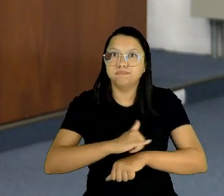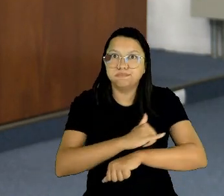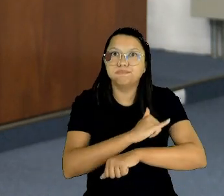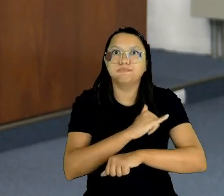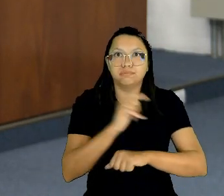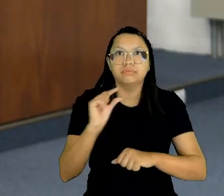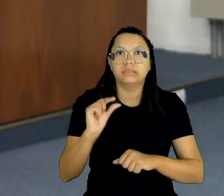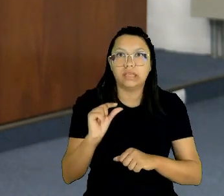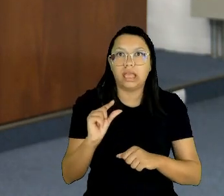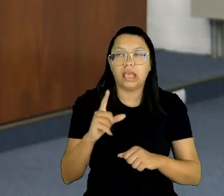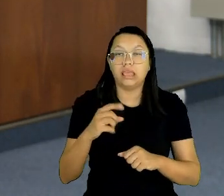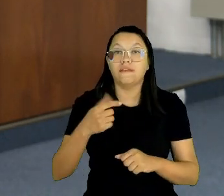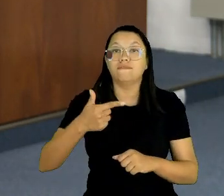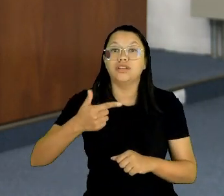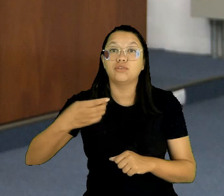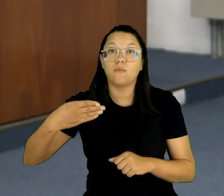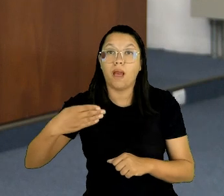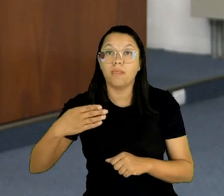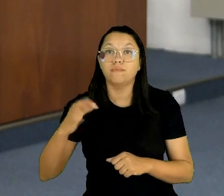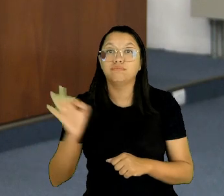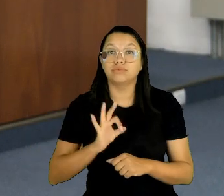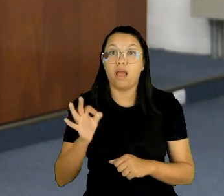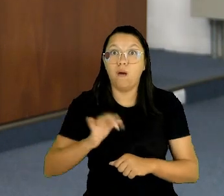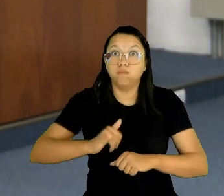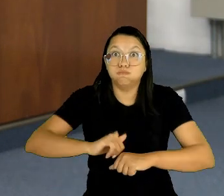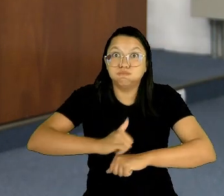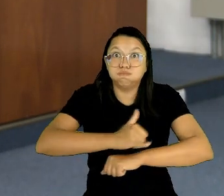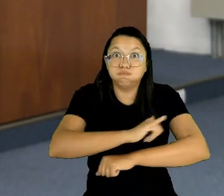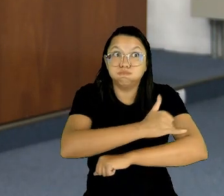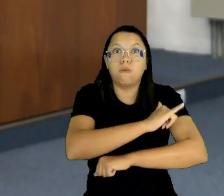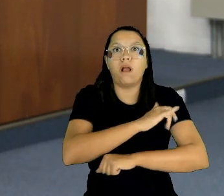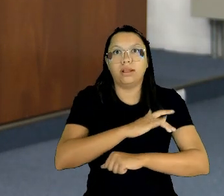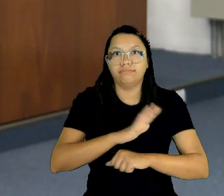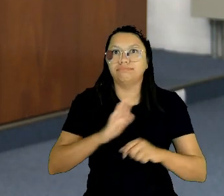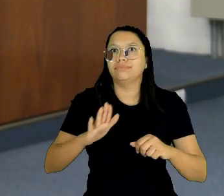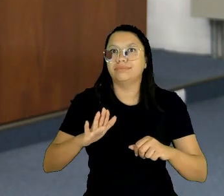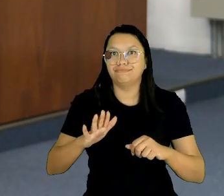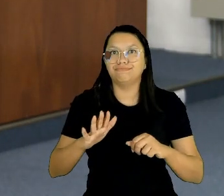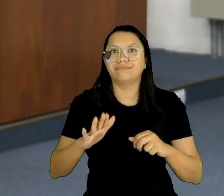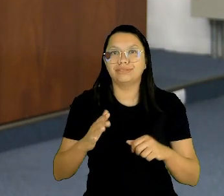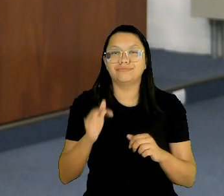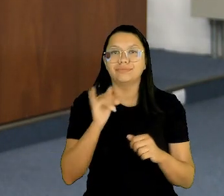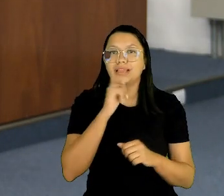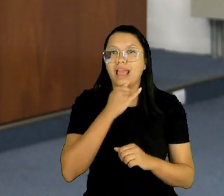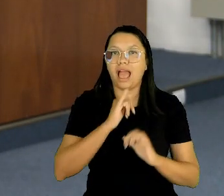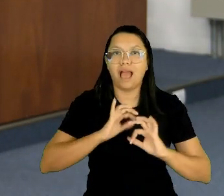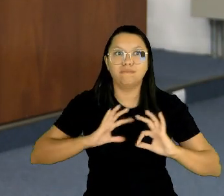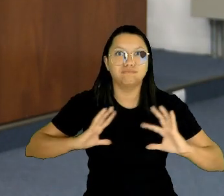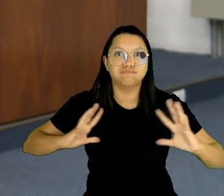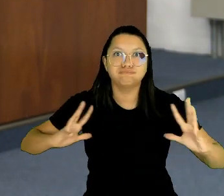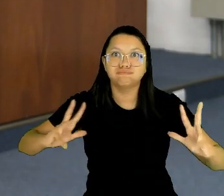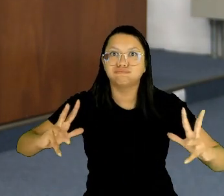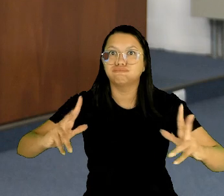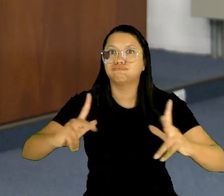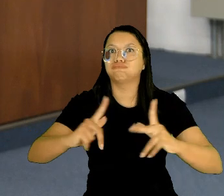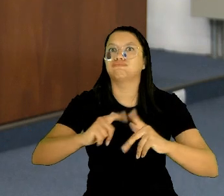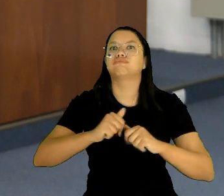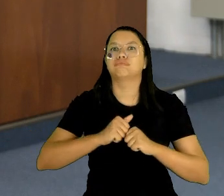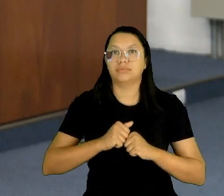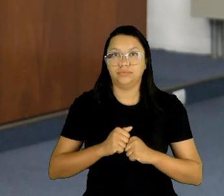peso e classificação como obesidade 24%. Então é uma pandemia nacional e